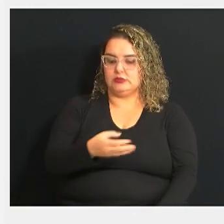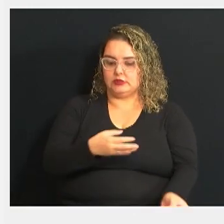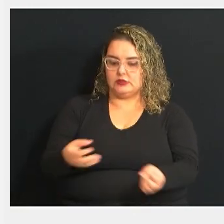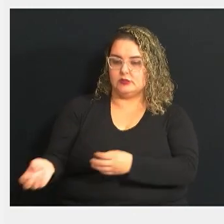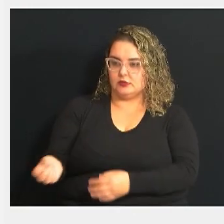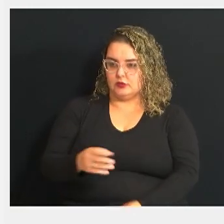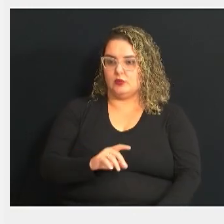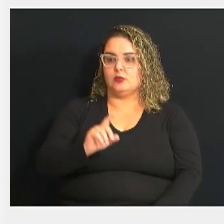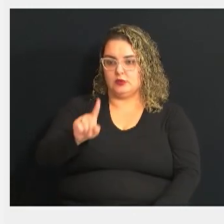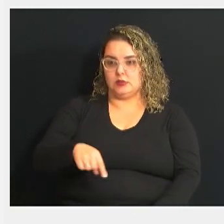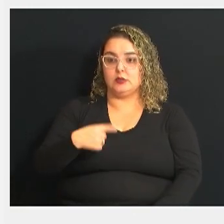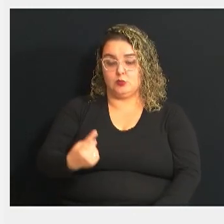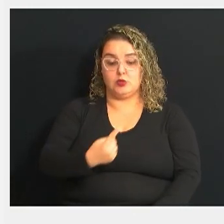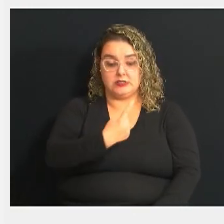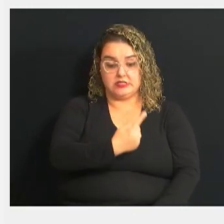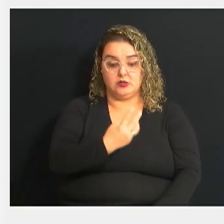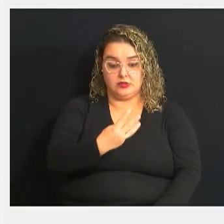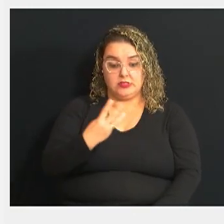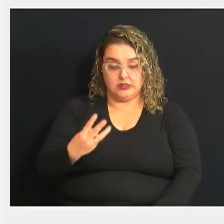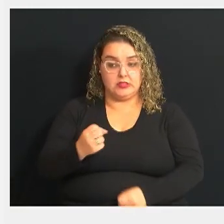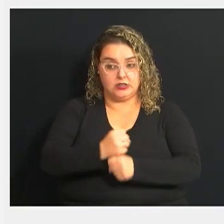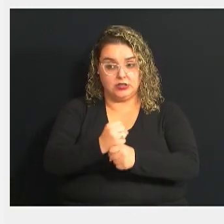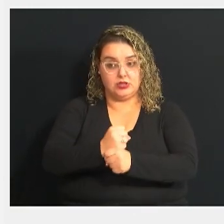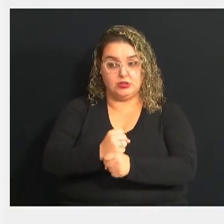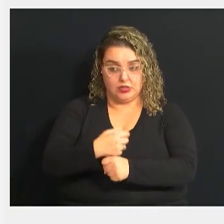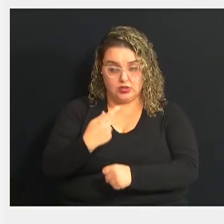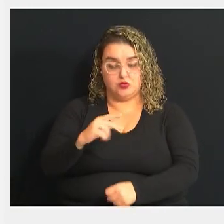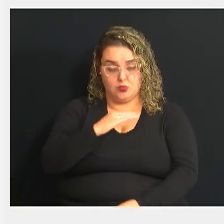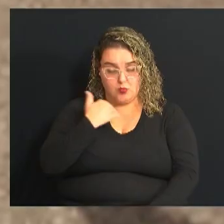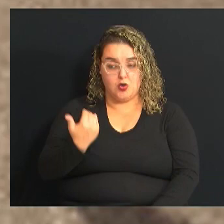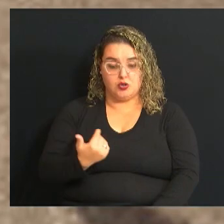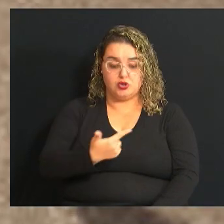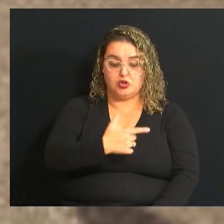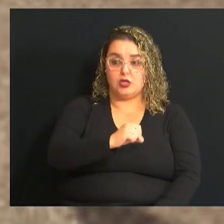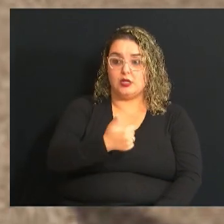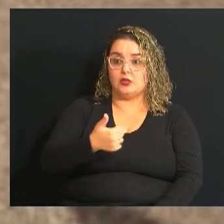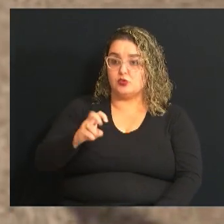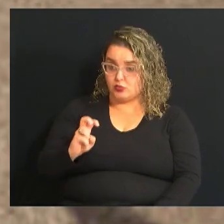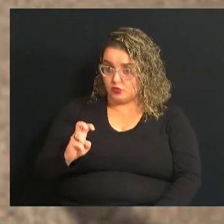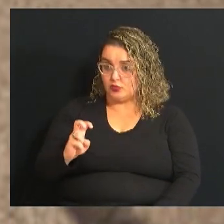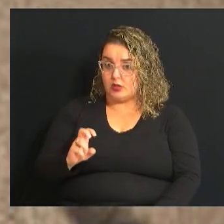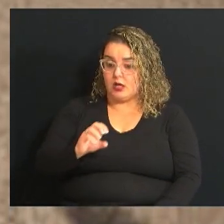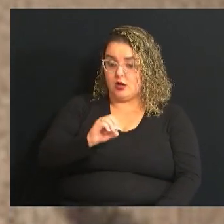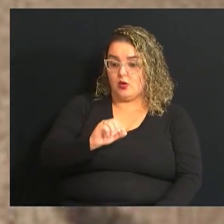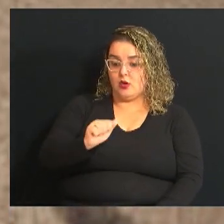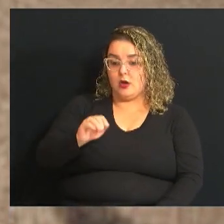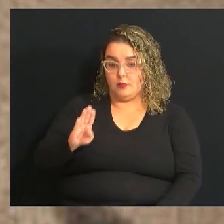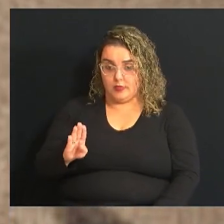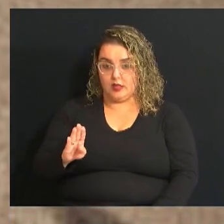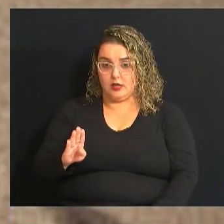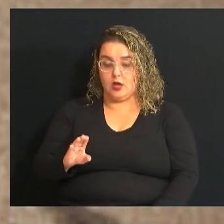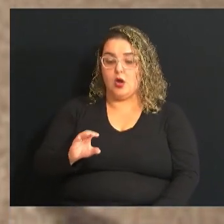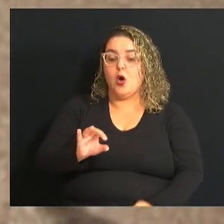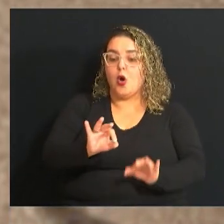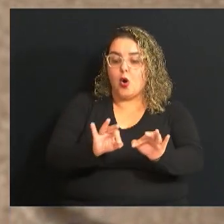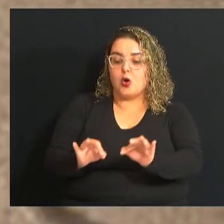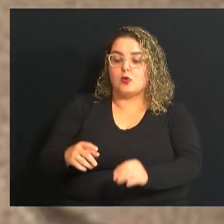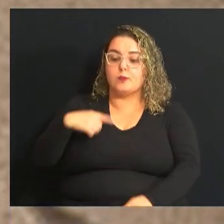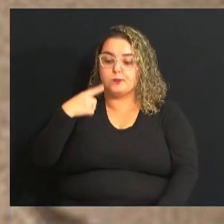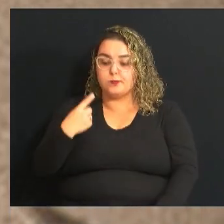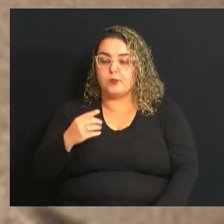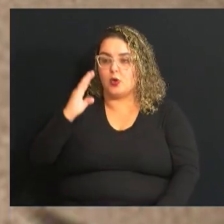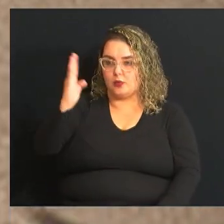que corta o bairro Bonfim até o Guanabara é de 1949, mas passou por